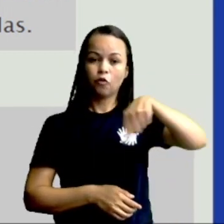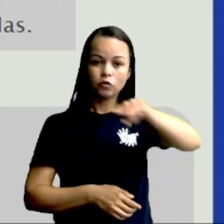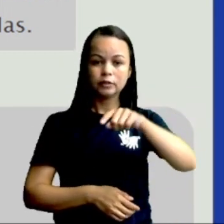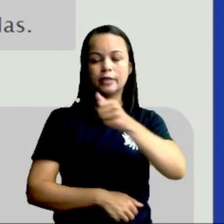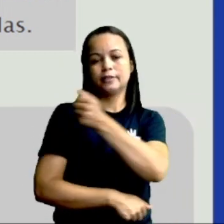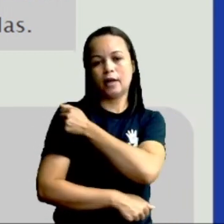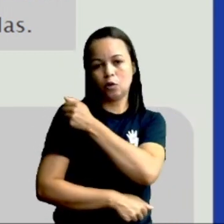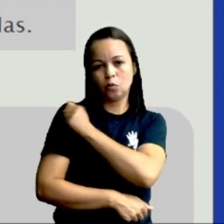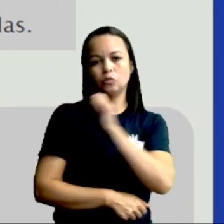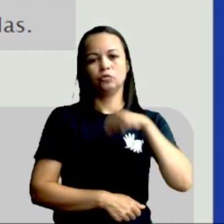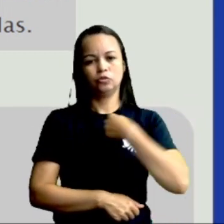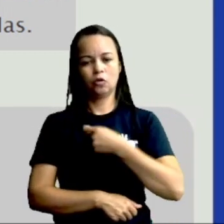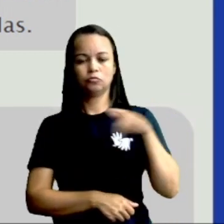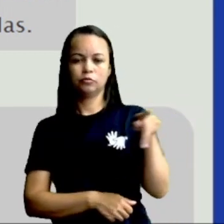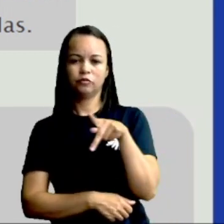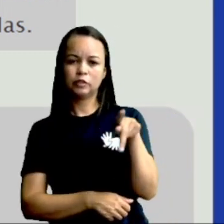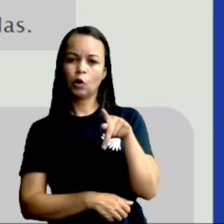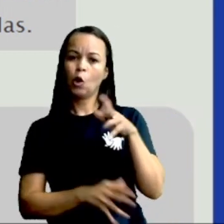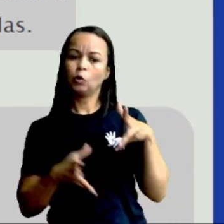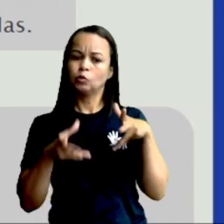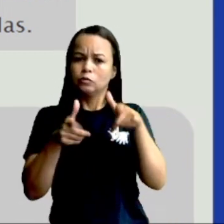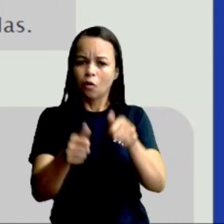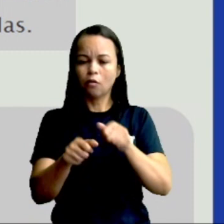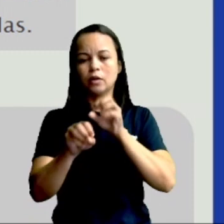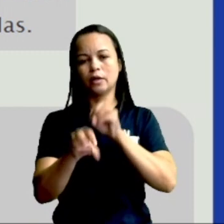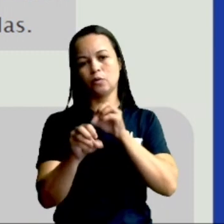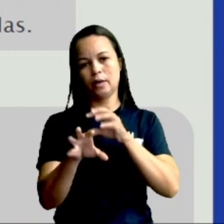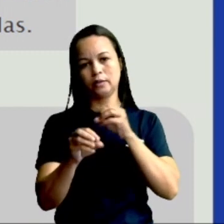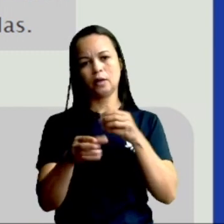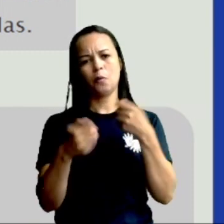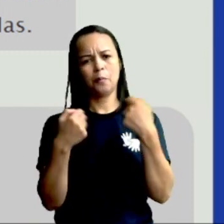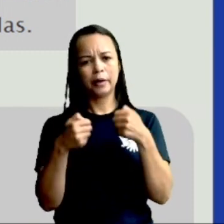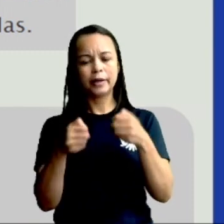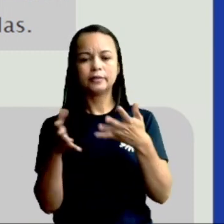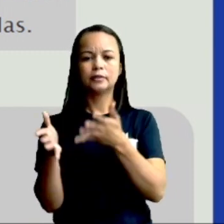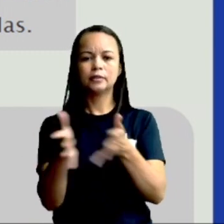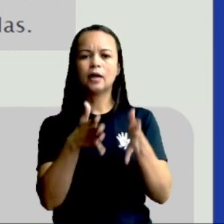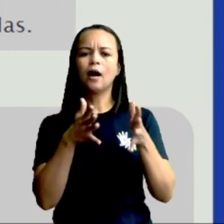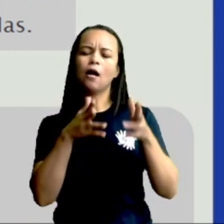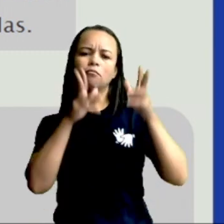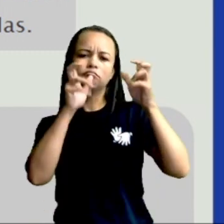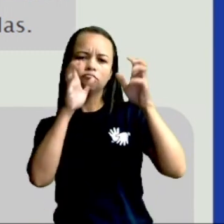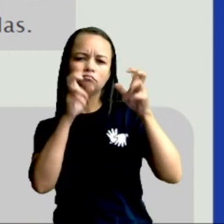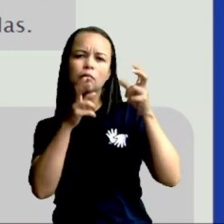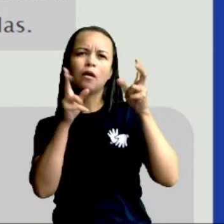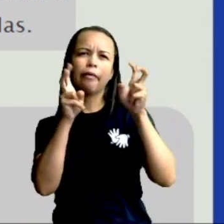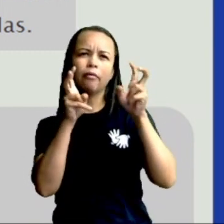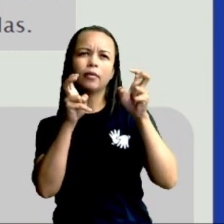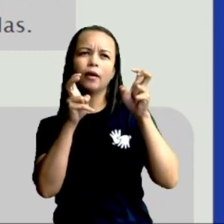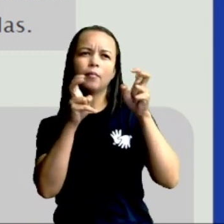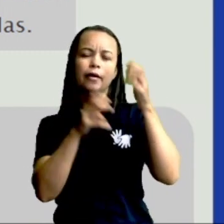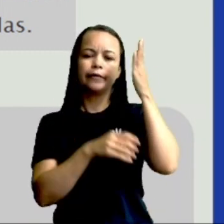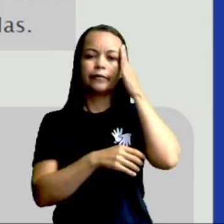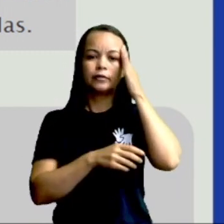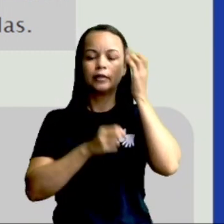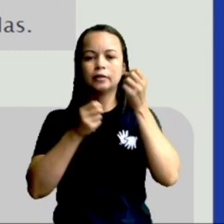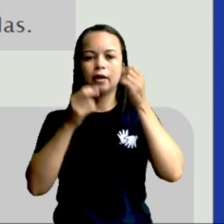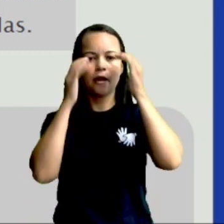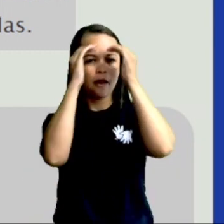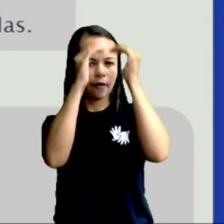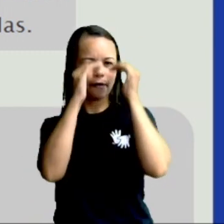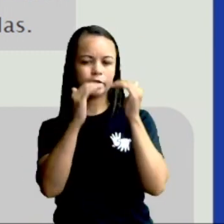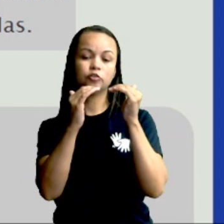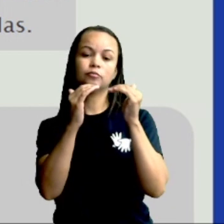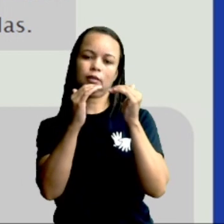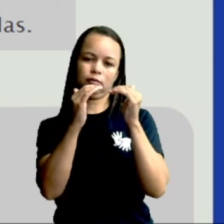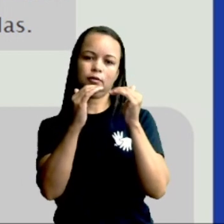nós professores, toda a educação, ela deve se debruçar sobre esse tema para entendê-lo, né?